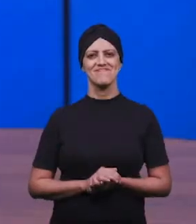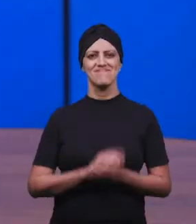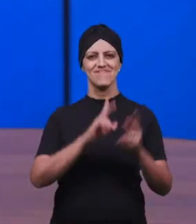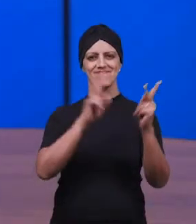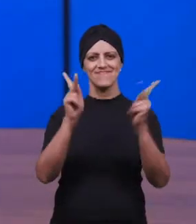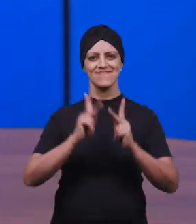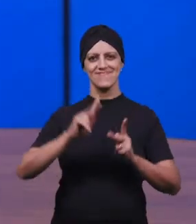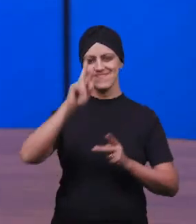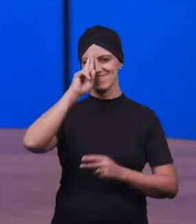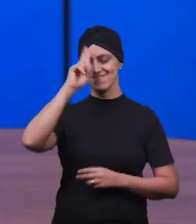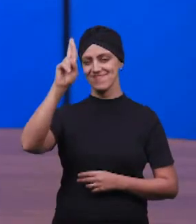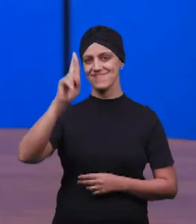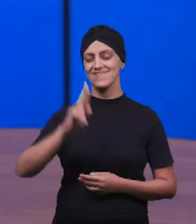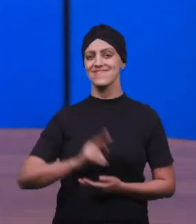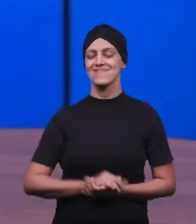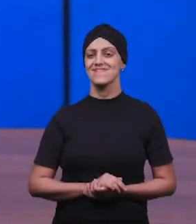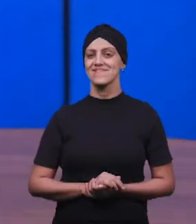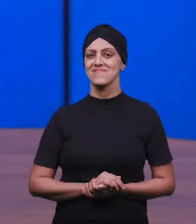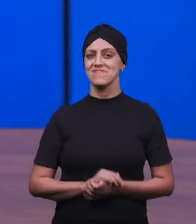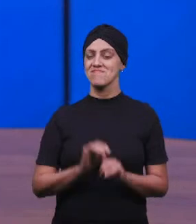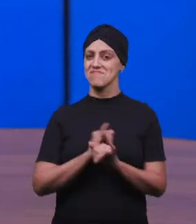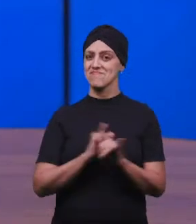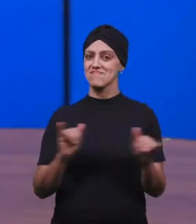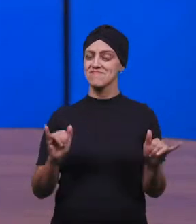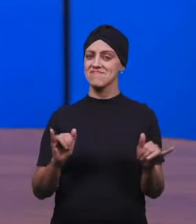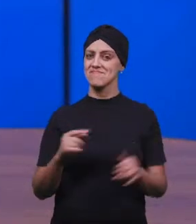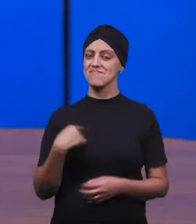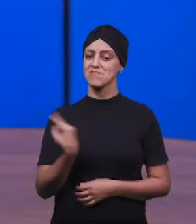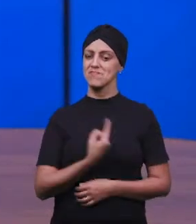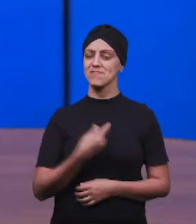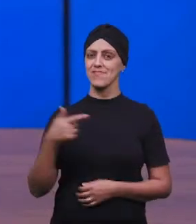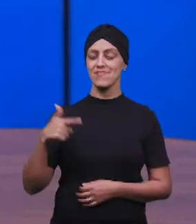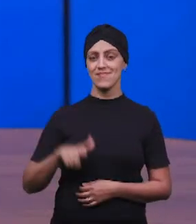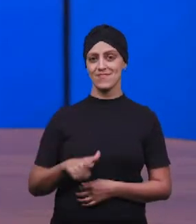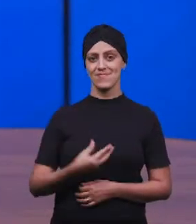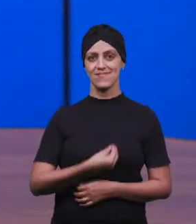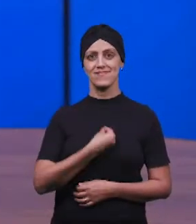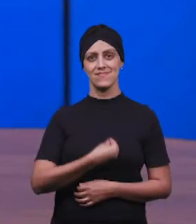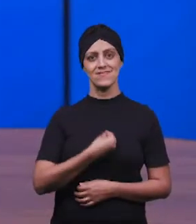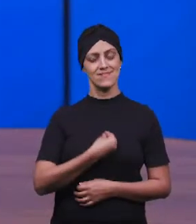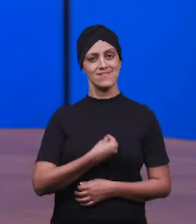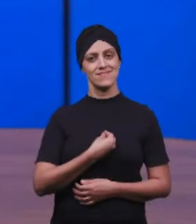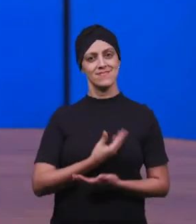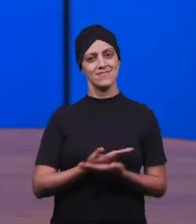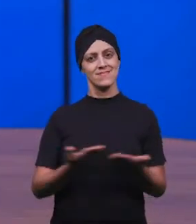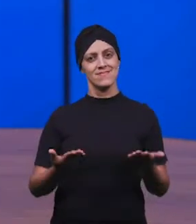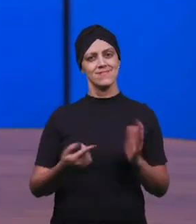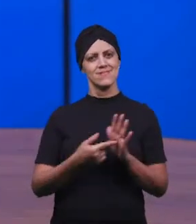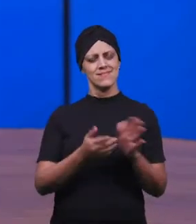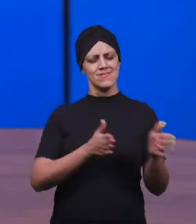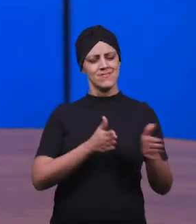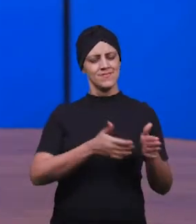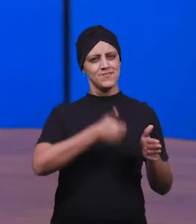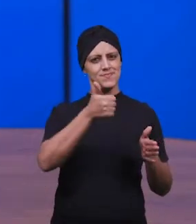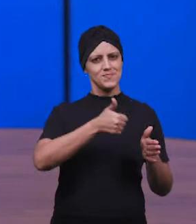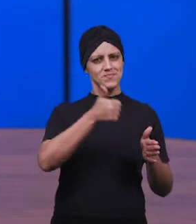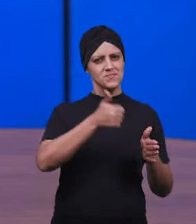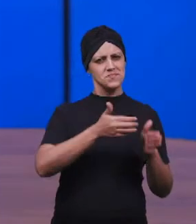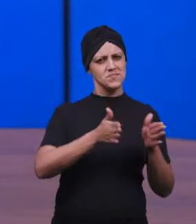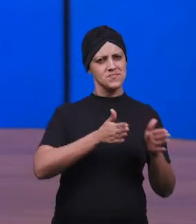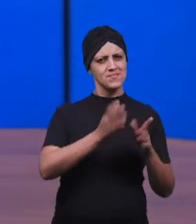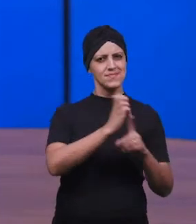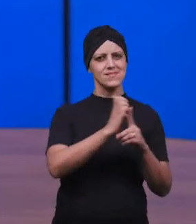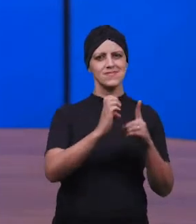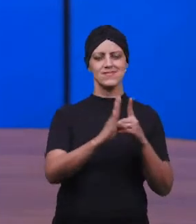Olá, irmãos, nós saudamos a todos com a paz do Senhor. Queremos dizer para os irmãos que mais uma vez nós estamos aqui para transmitir a primeira parte da nossa